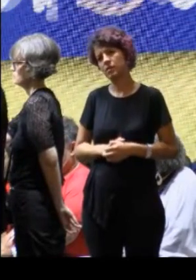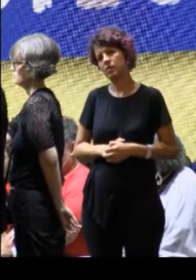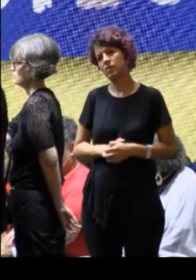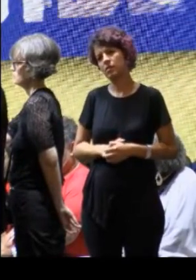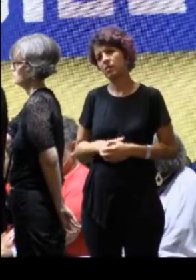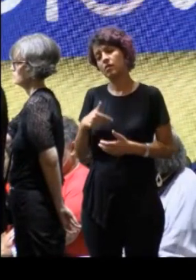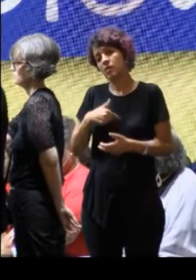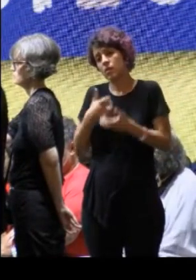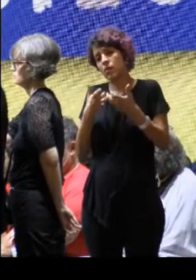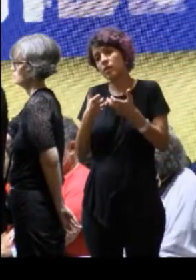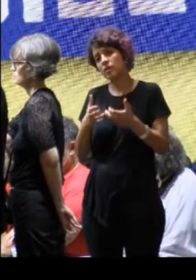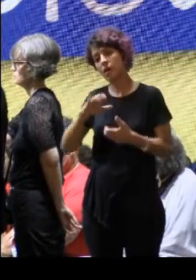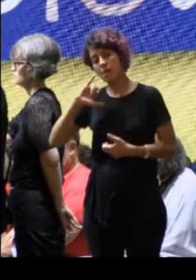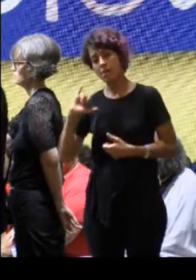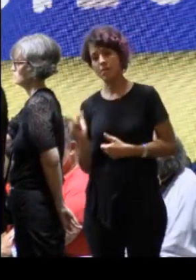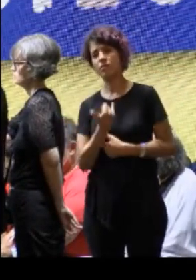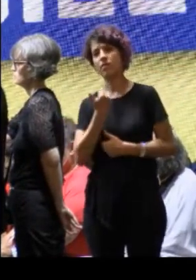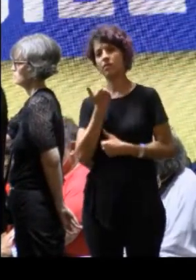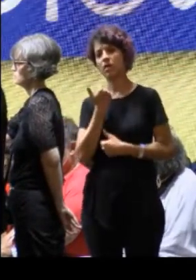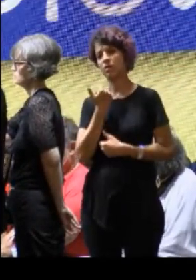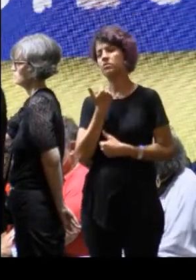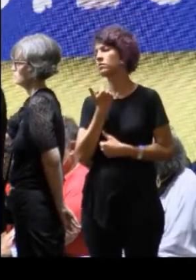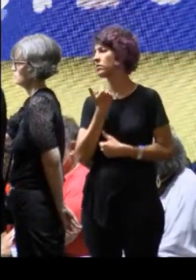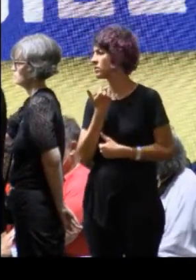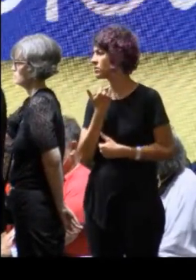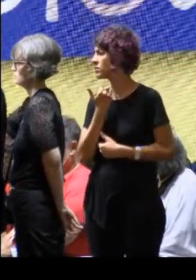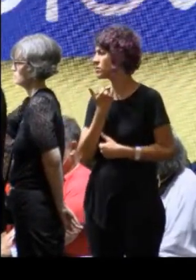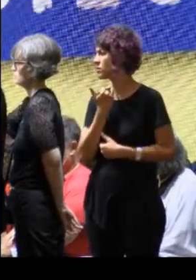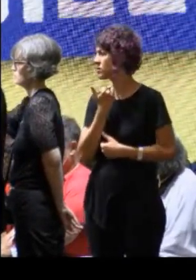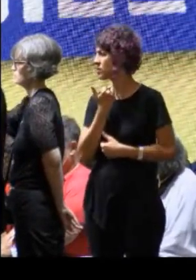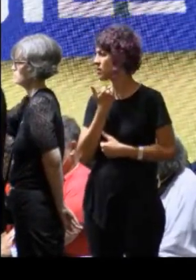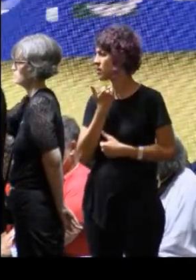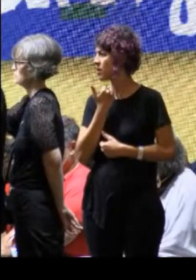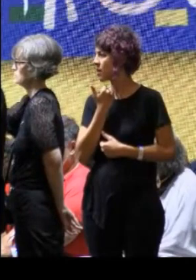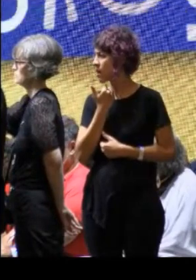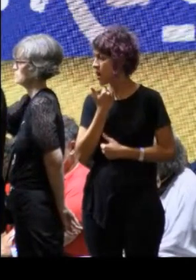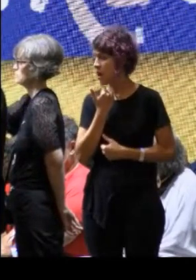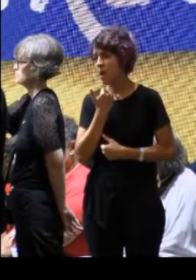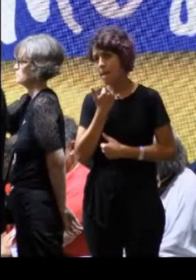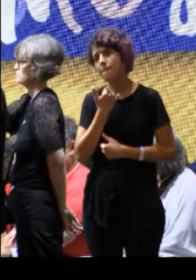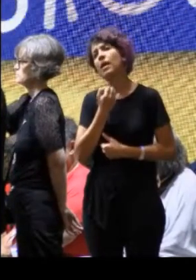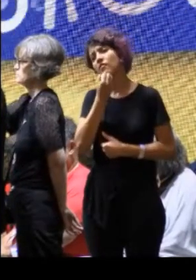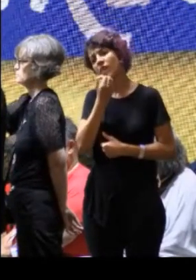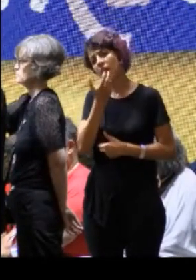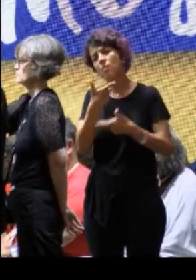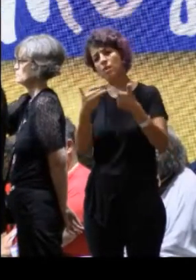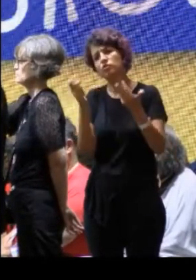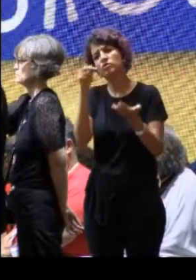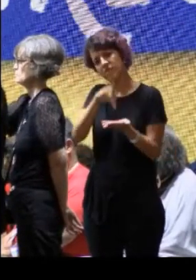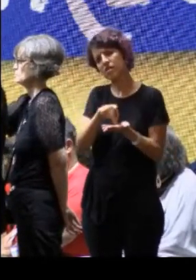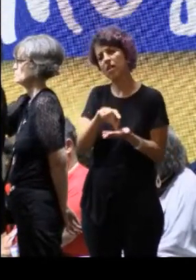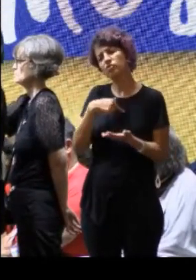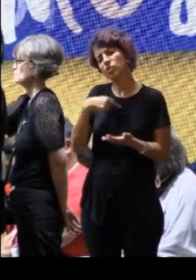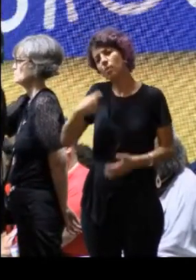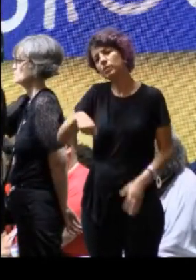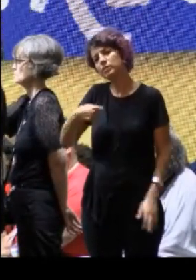aproveitar essa festa do PT para dizer umas verdades que eu preciso dizer.